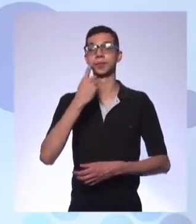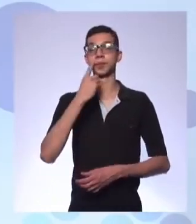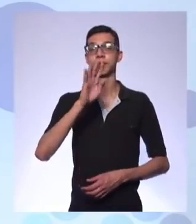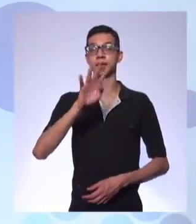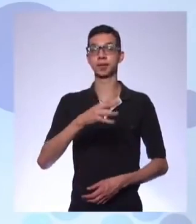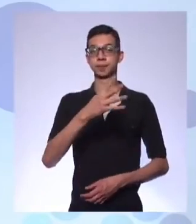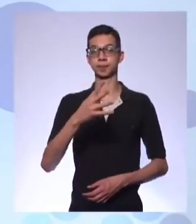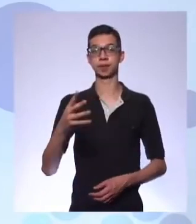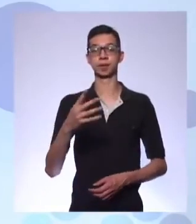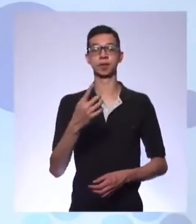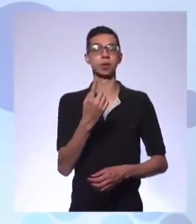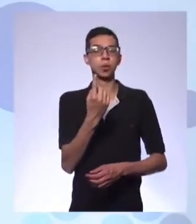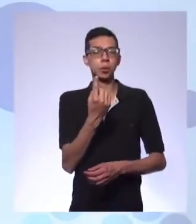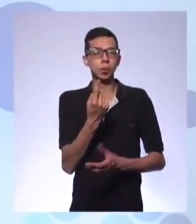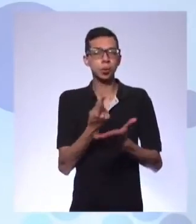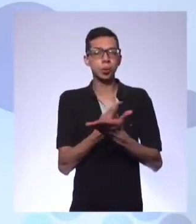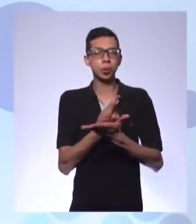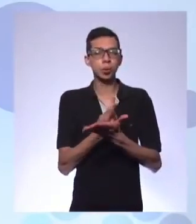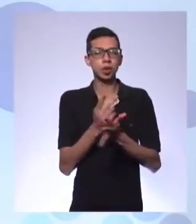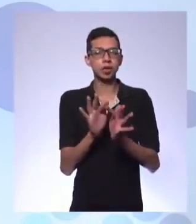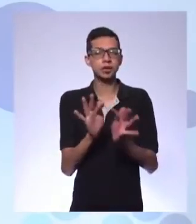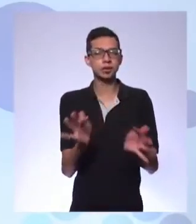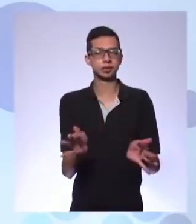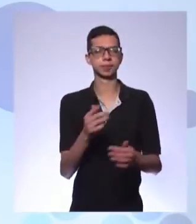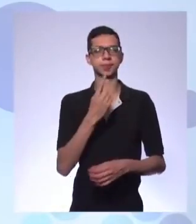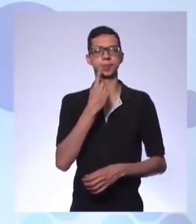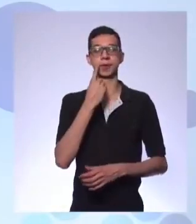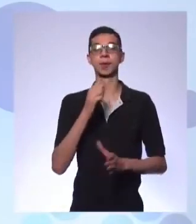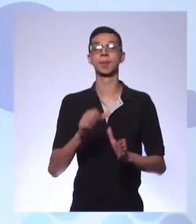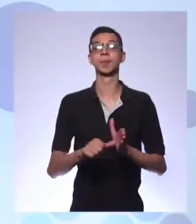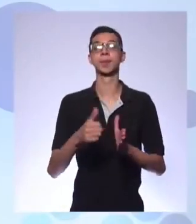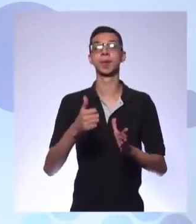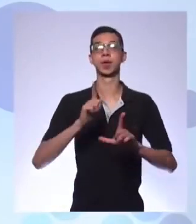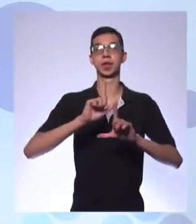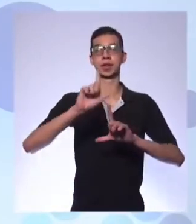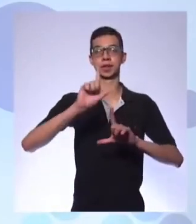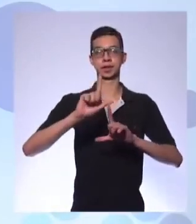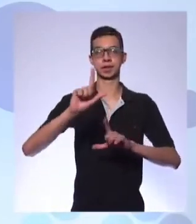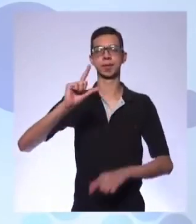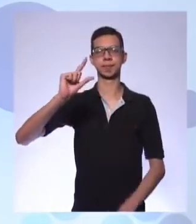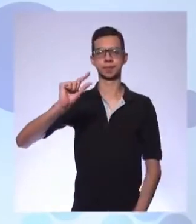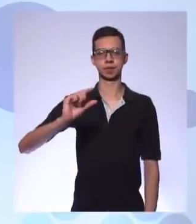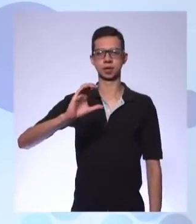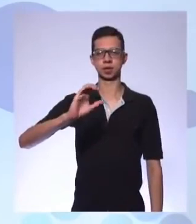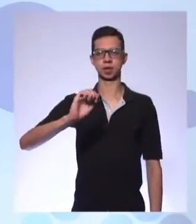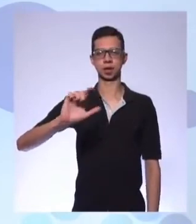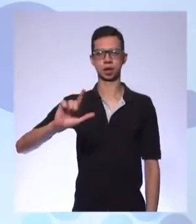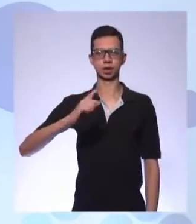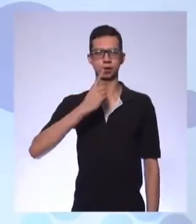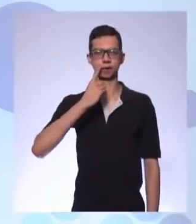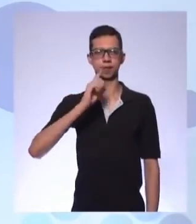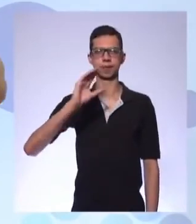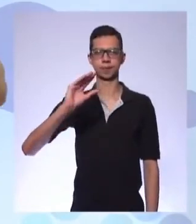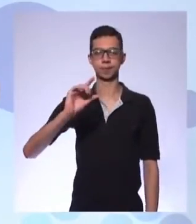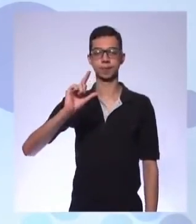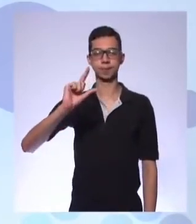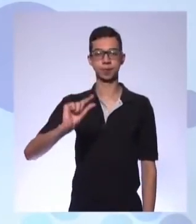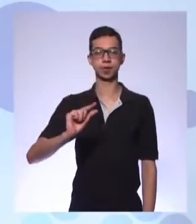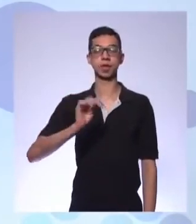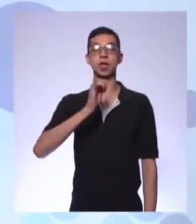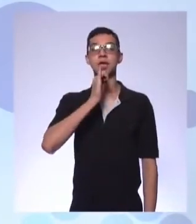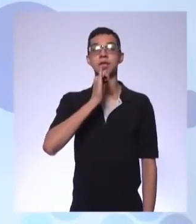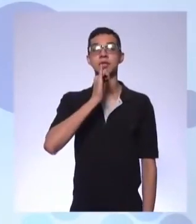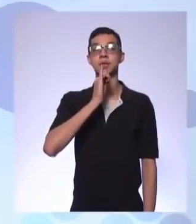um errinho, que é, primeiro, essa primeira letra aqui é uma letra minúscula. E segundo, o que vem lá, por exemplo,